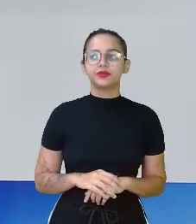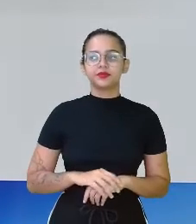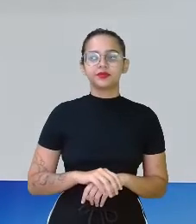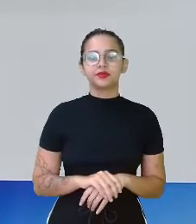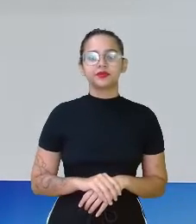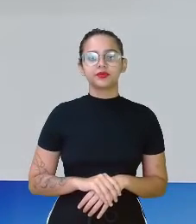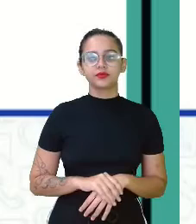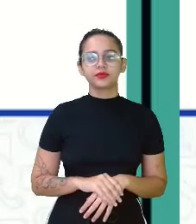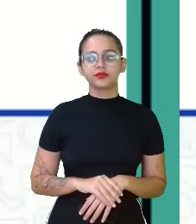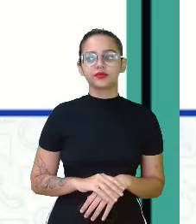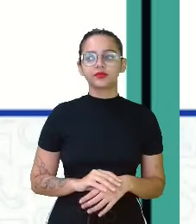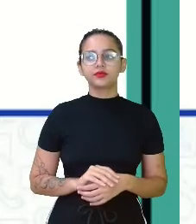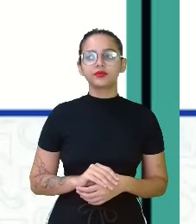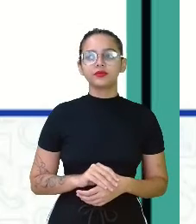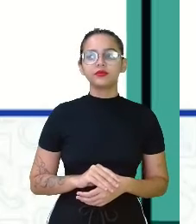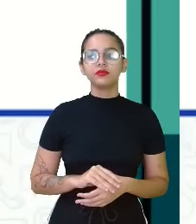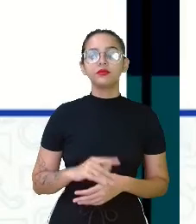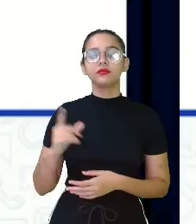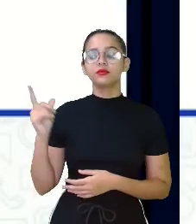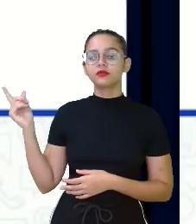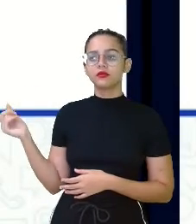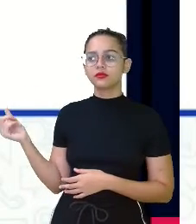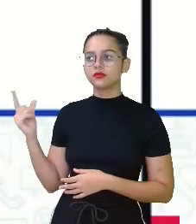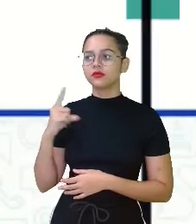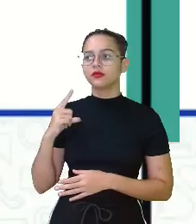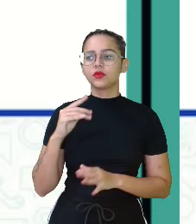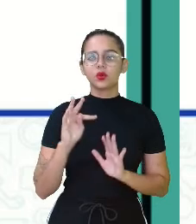seguindo? Então, aí a gente tem, né,